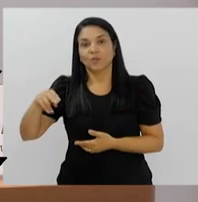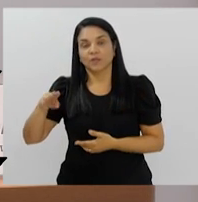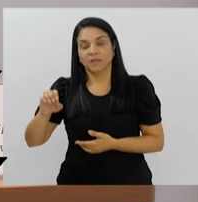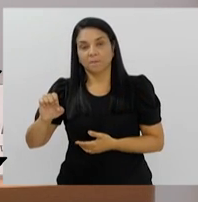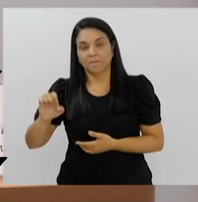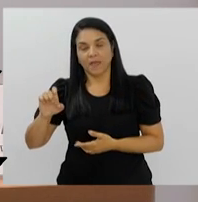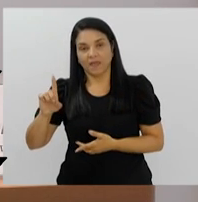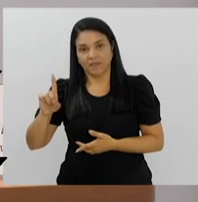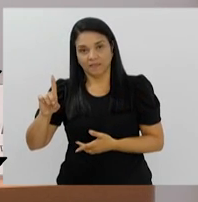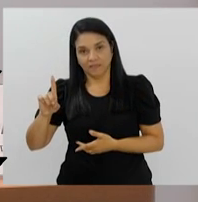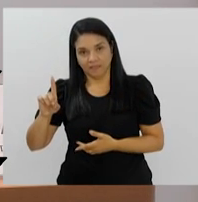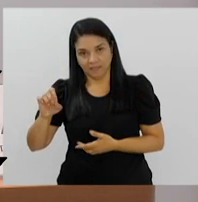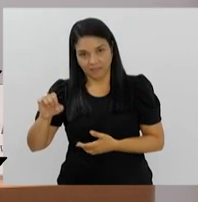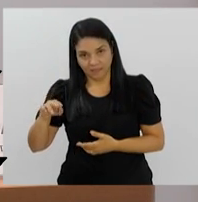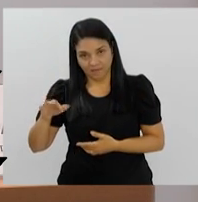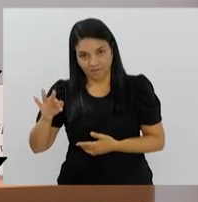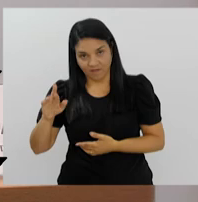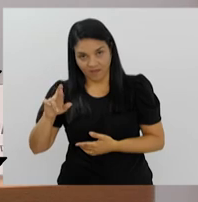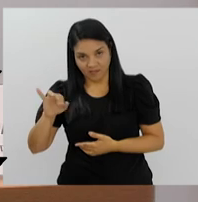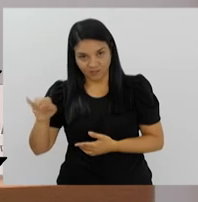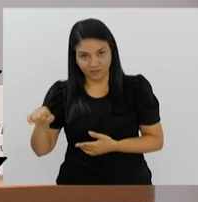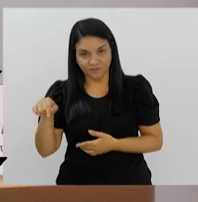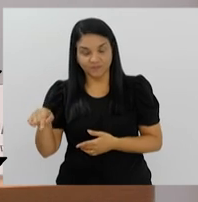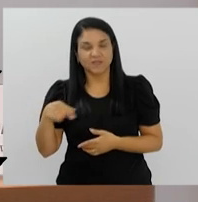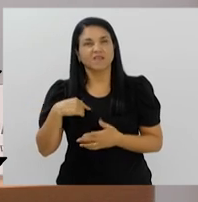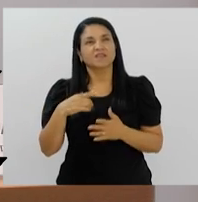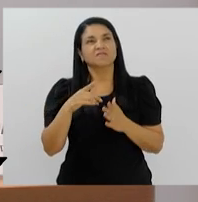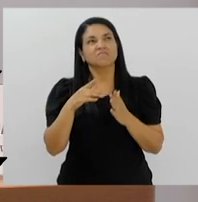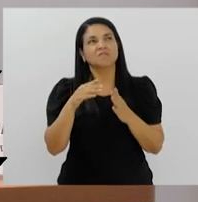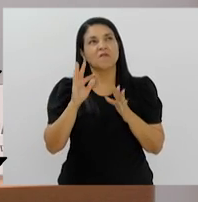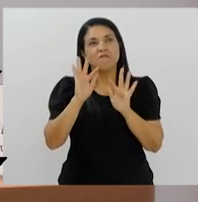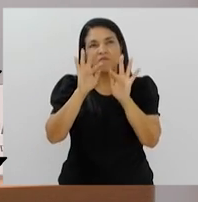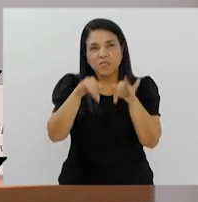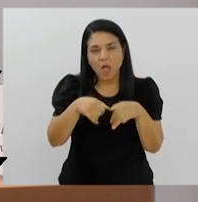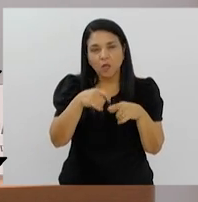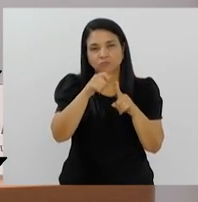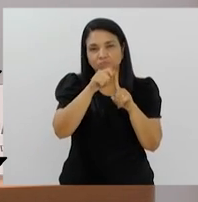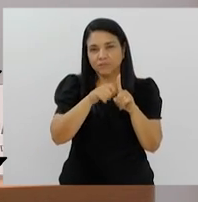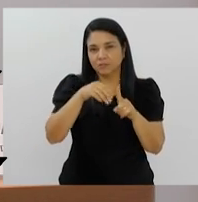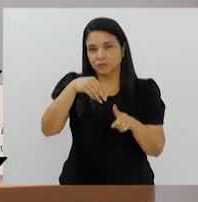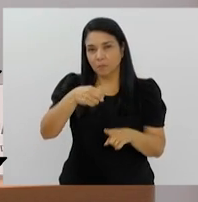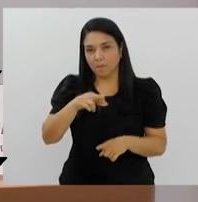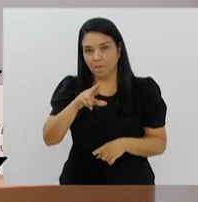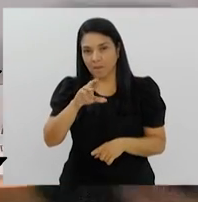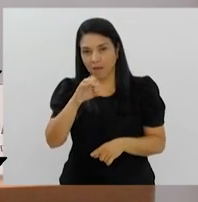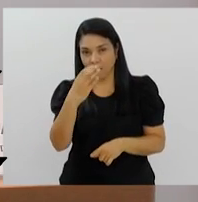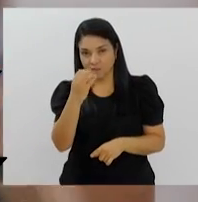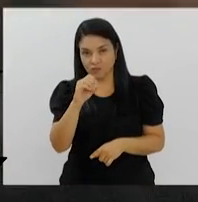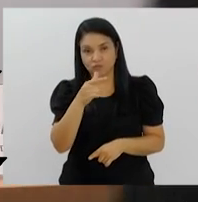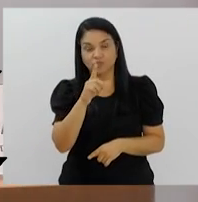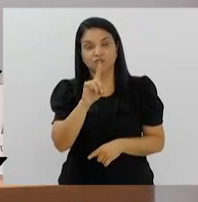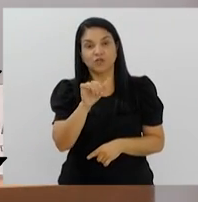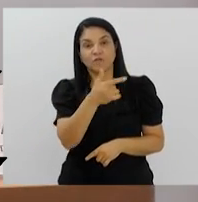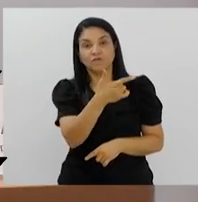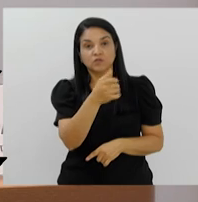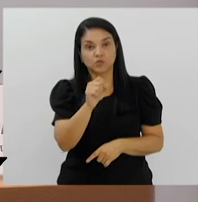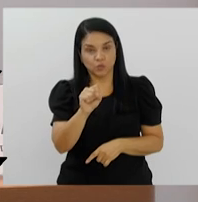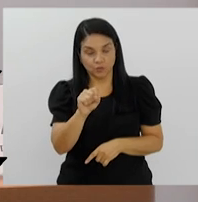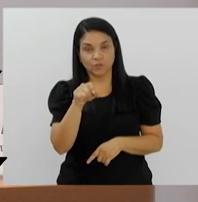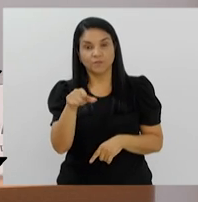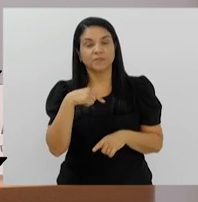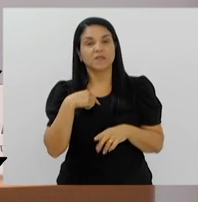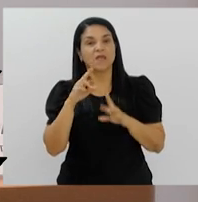final de Março tá mais precisamente no dia 28 de Março a agência nacional de saúde suplementar em